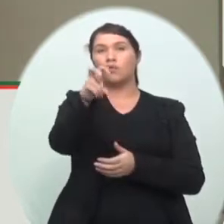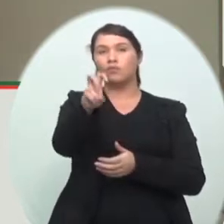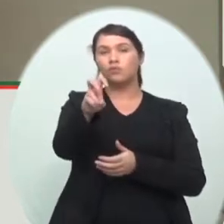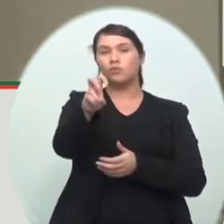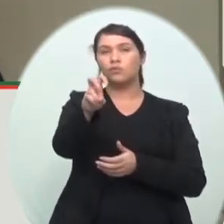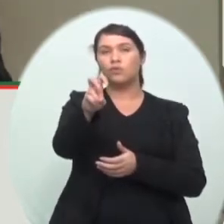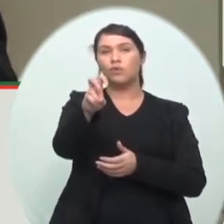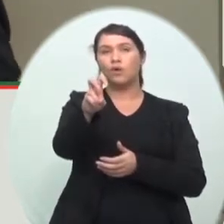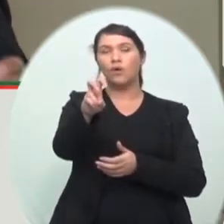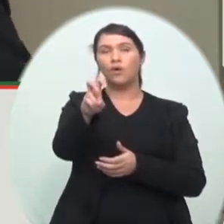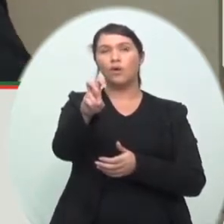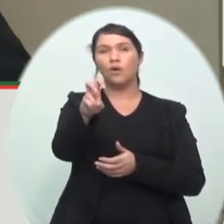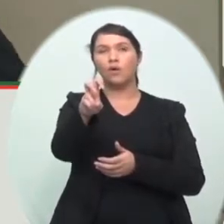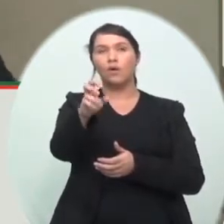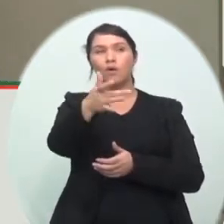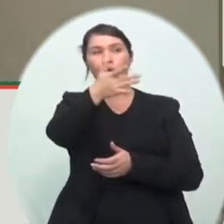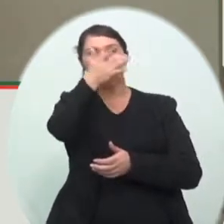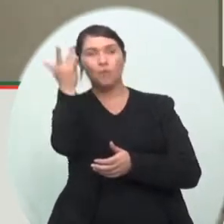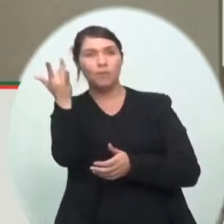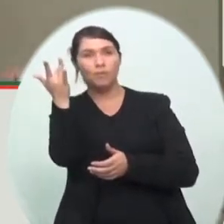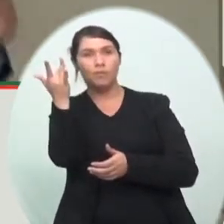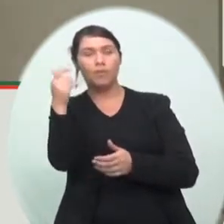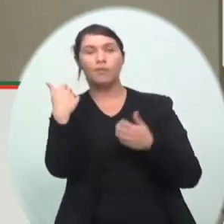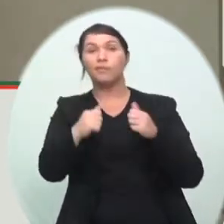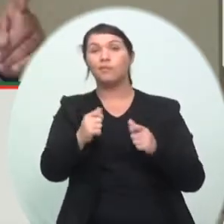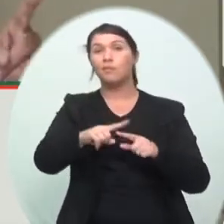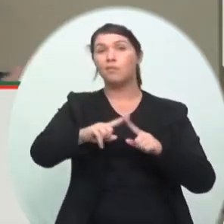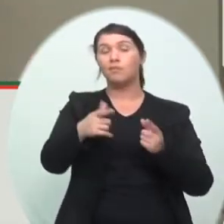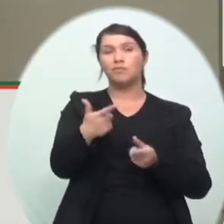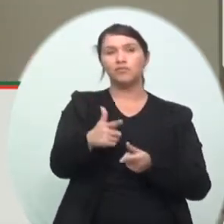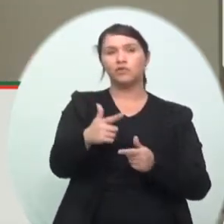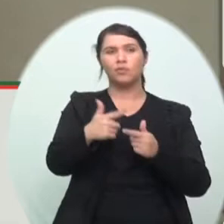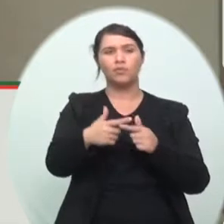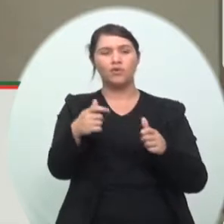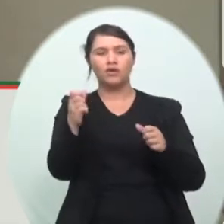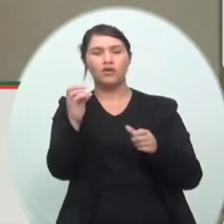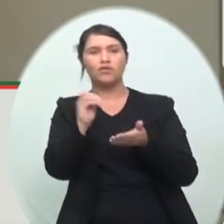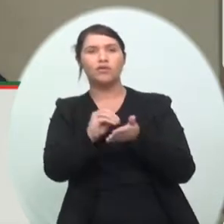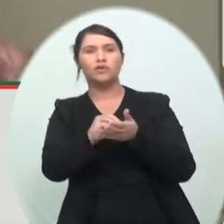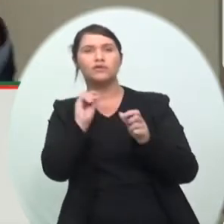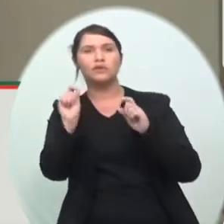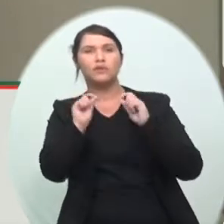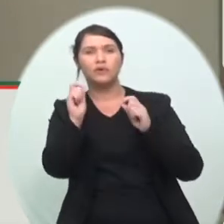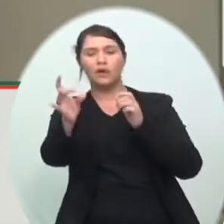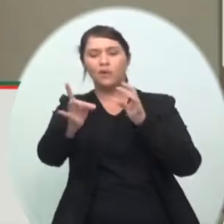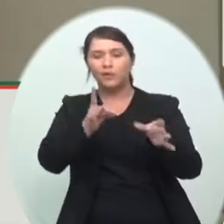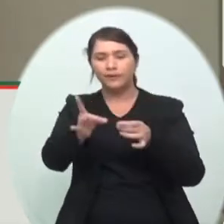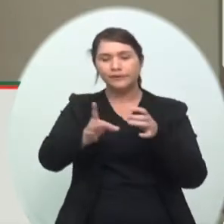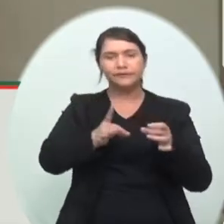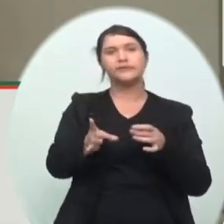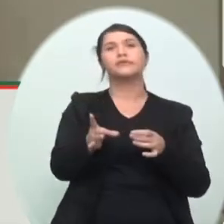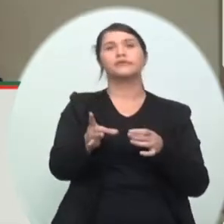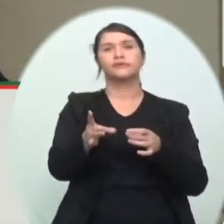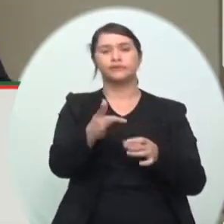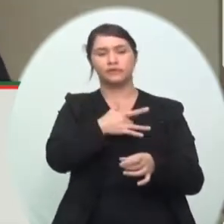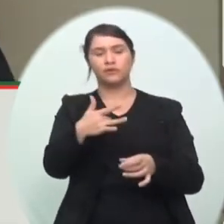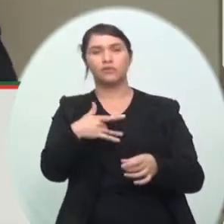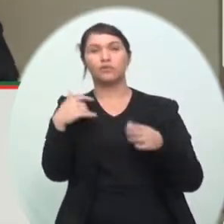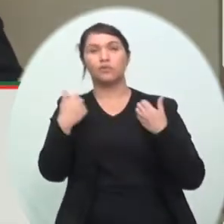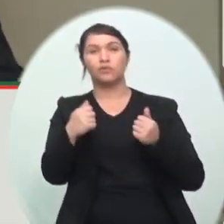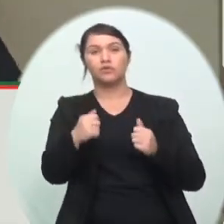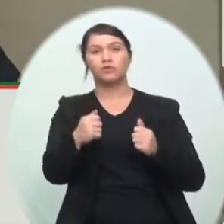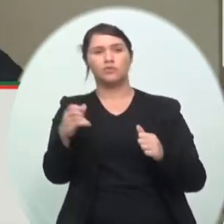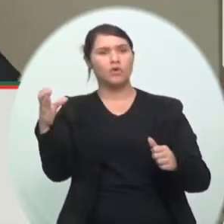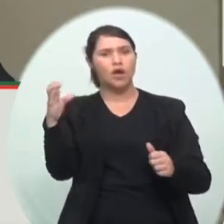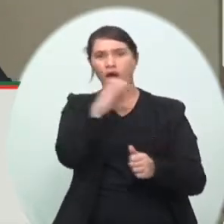que o dinheiro está indo para o ralo. Está faltando gestão na saúde. Precisamos urgentemente